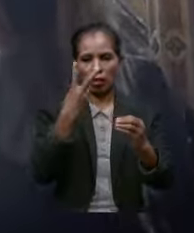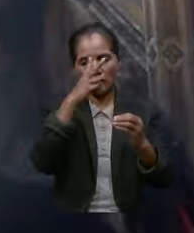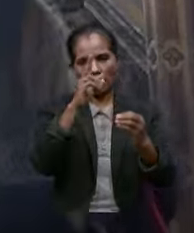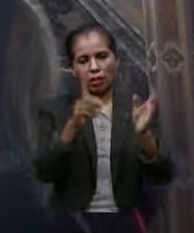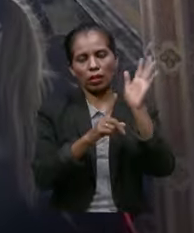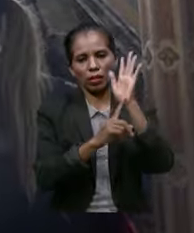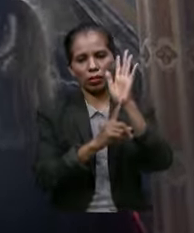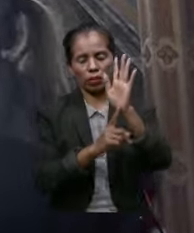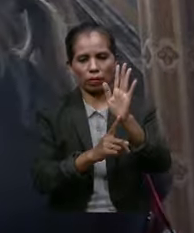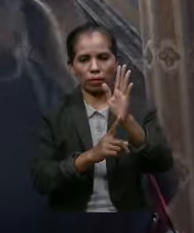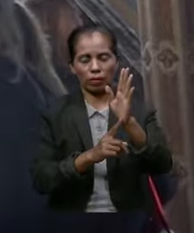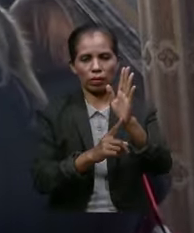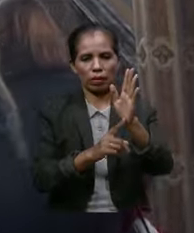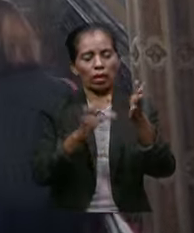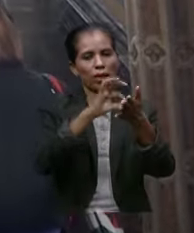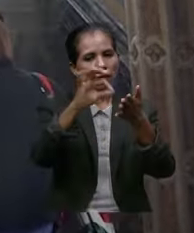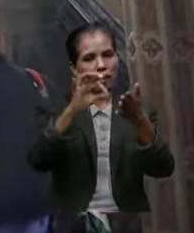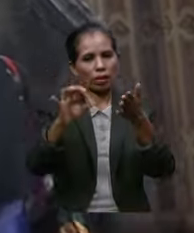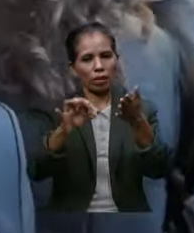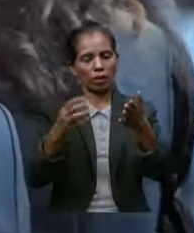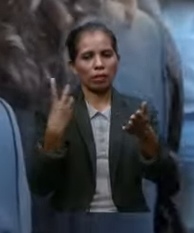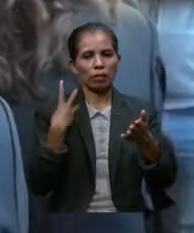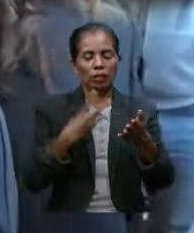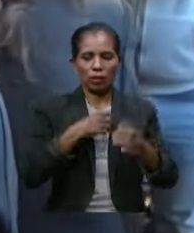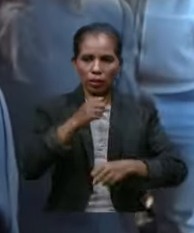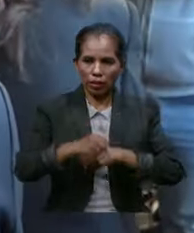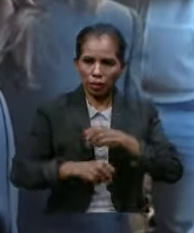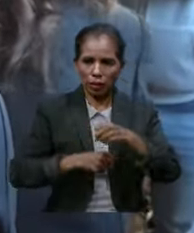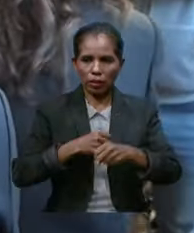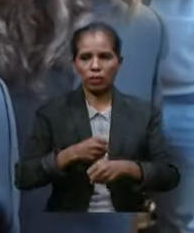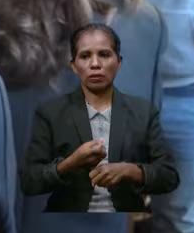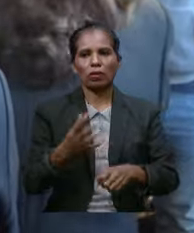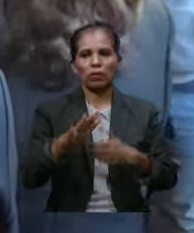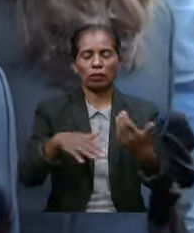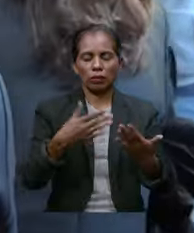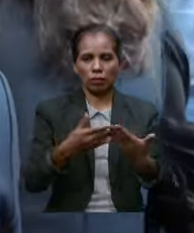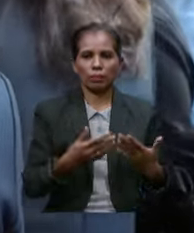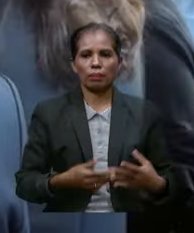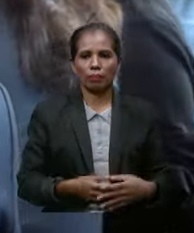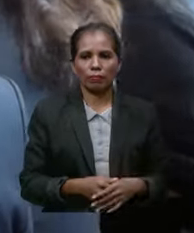a parede, vamos lá dizer assim, eram de sofrimento, de dor.